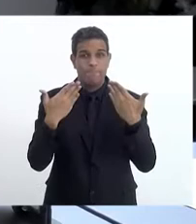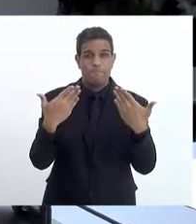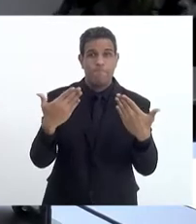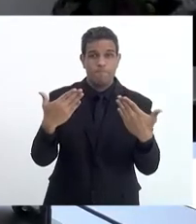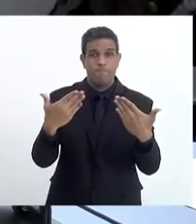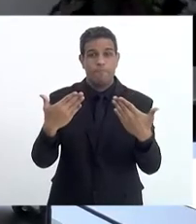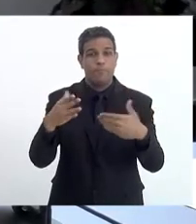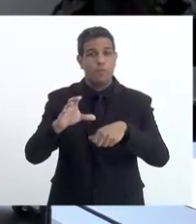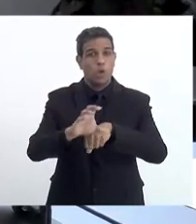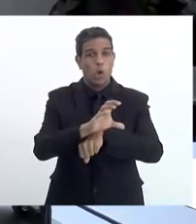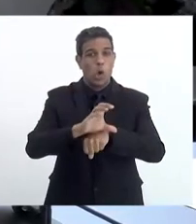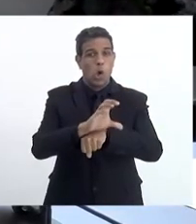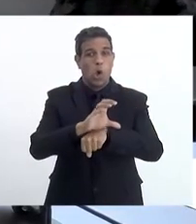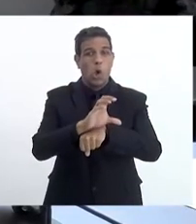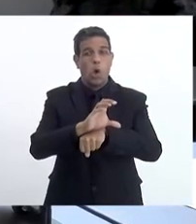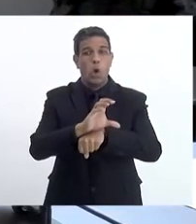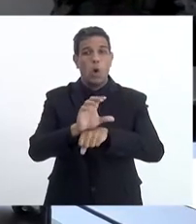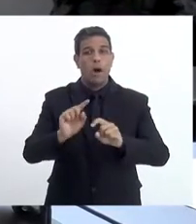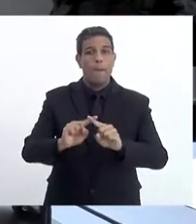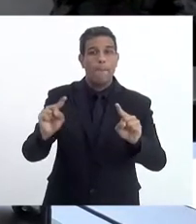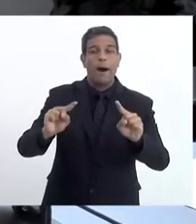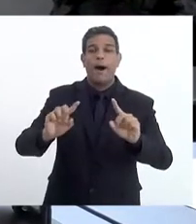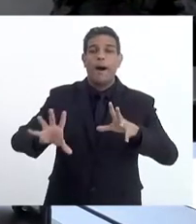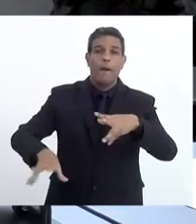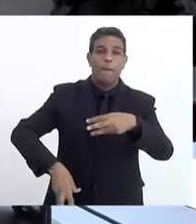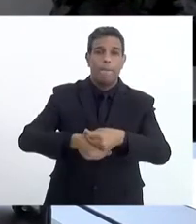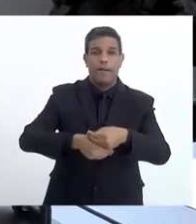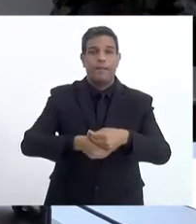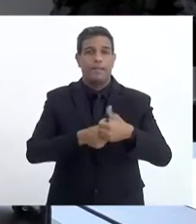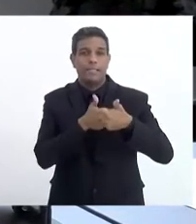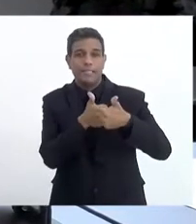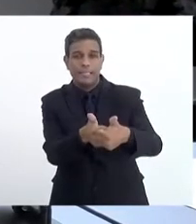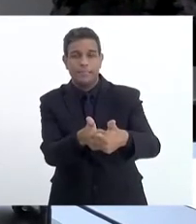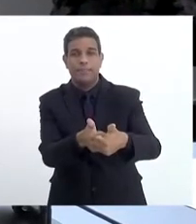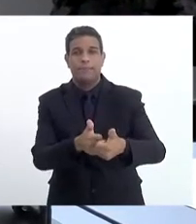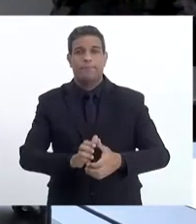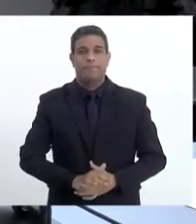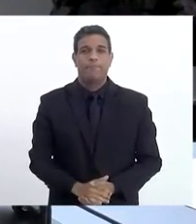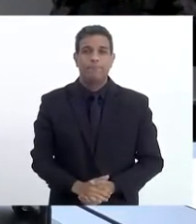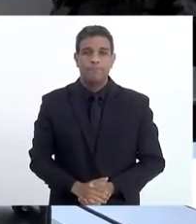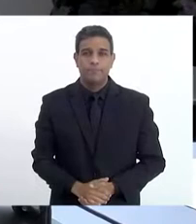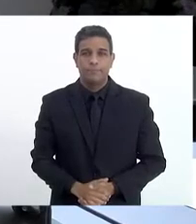pela constitucionalidade com emenda.